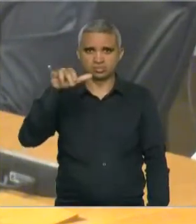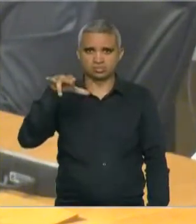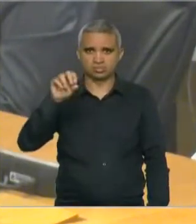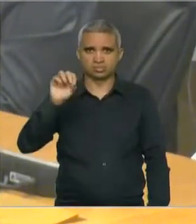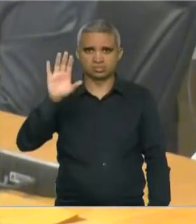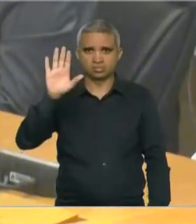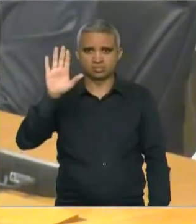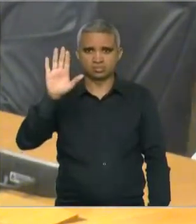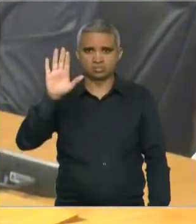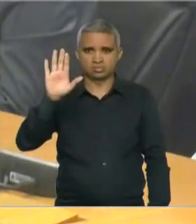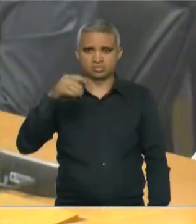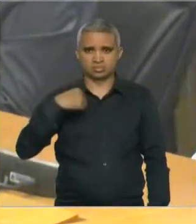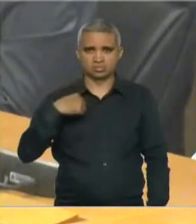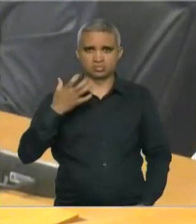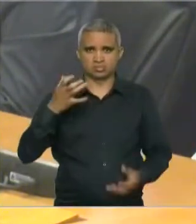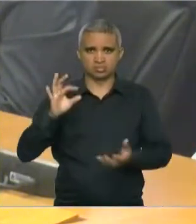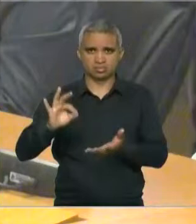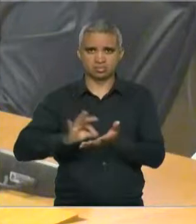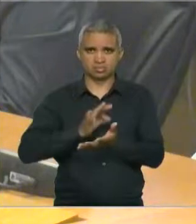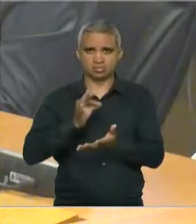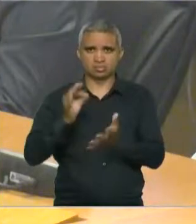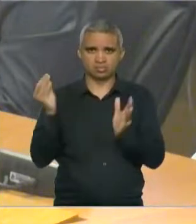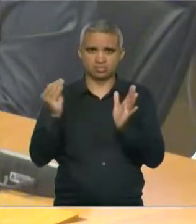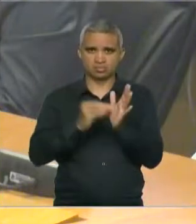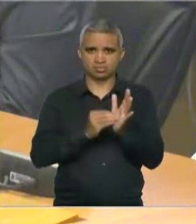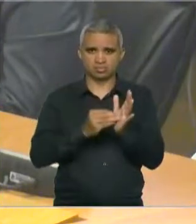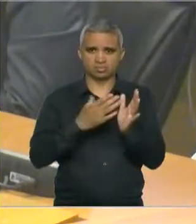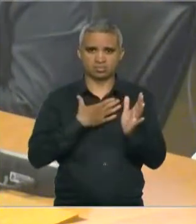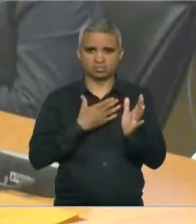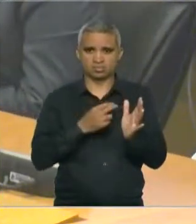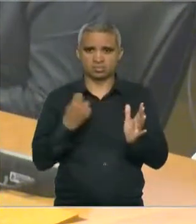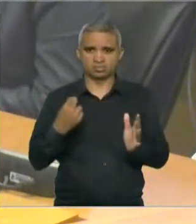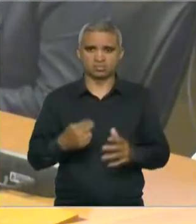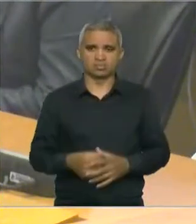quero me inscrever depois. Já está inscrita, deputada doutora Helena.